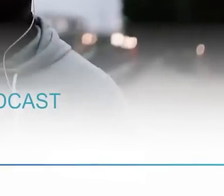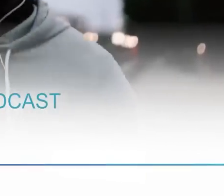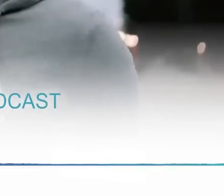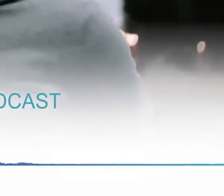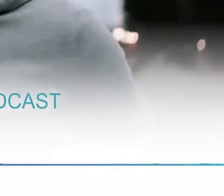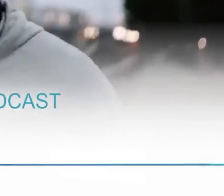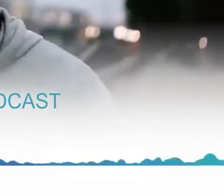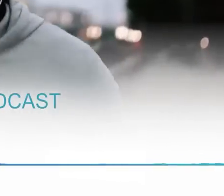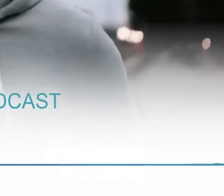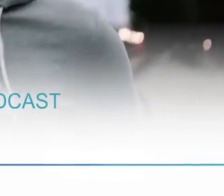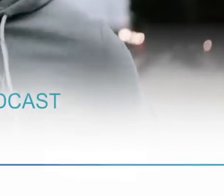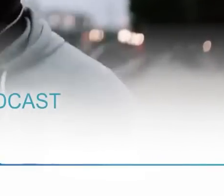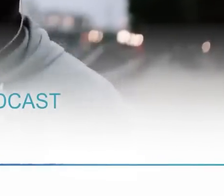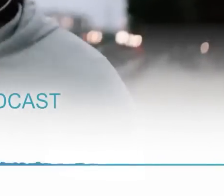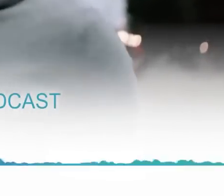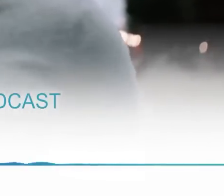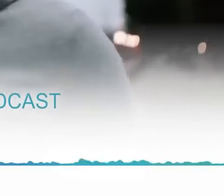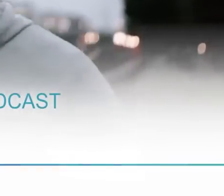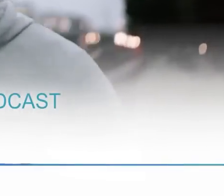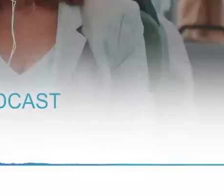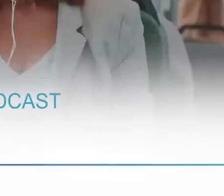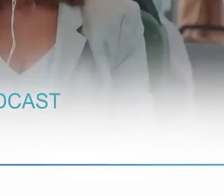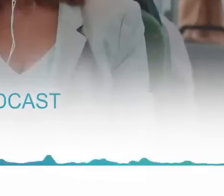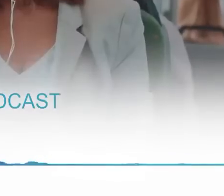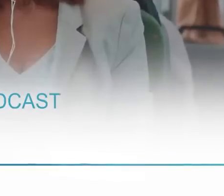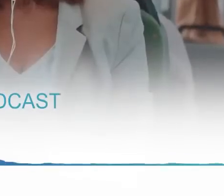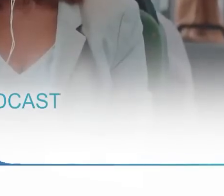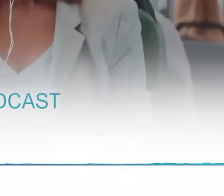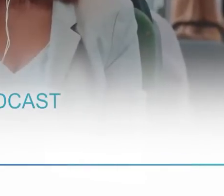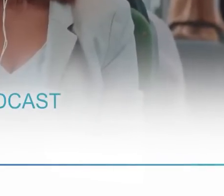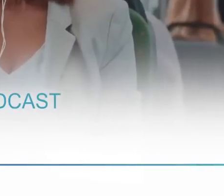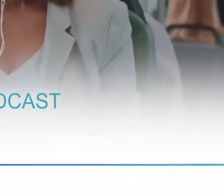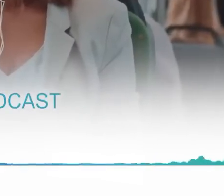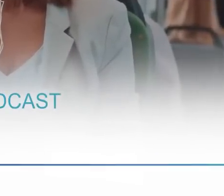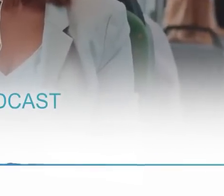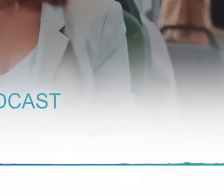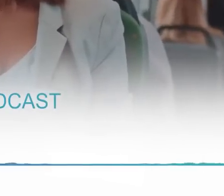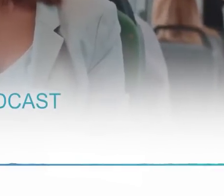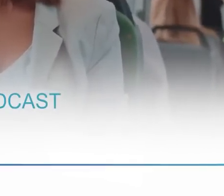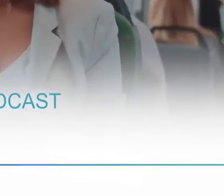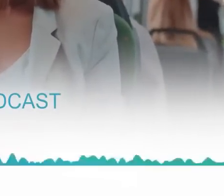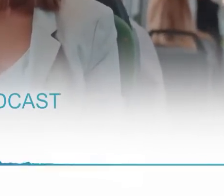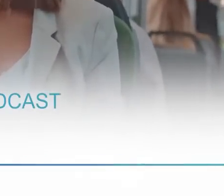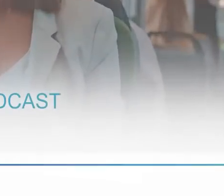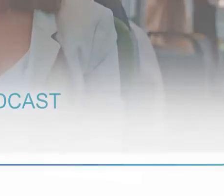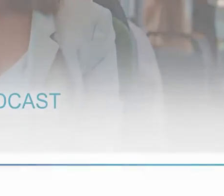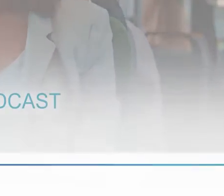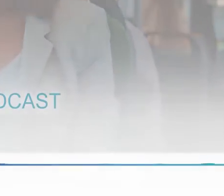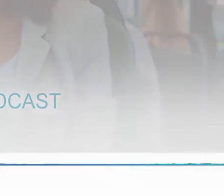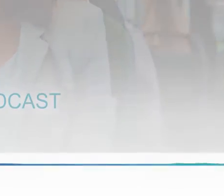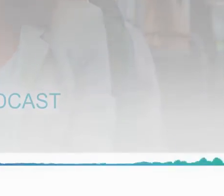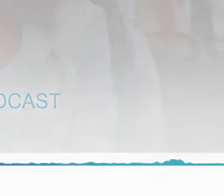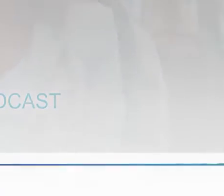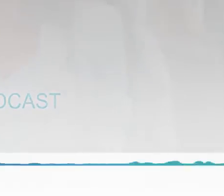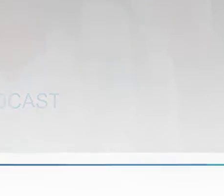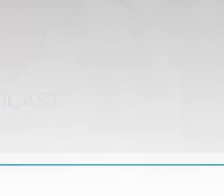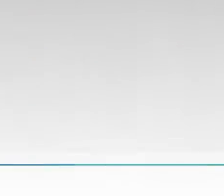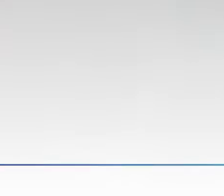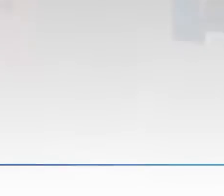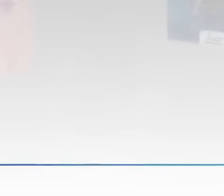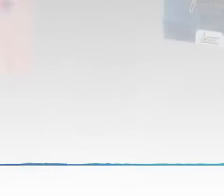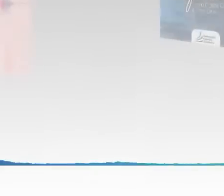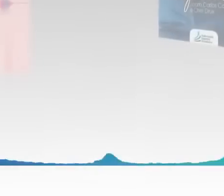que objetivam esclarecer e consolar corações para uma postura de vida com fé, harmonia e